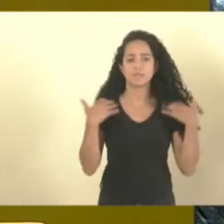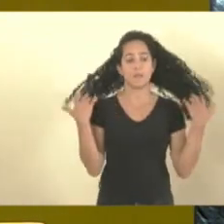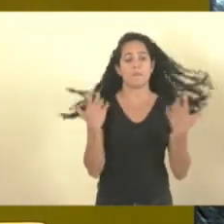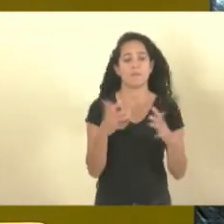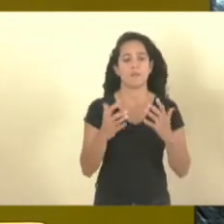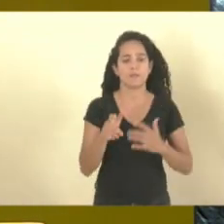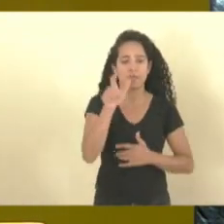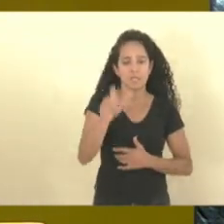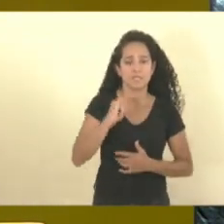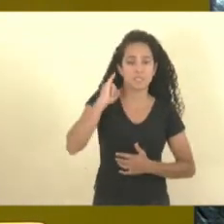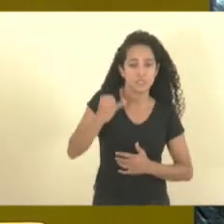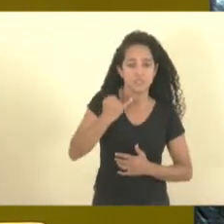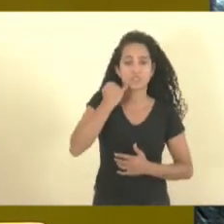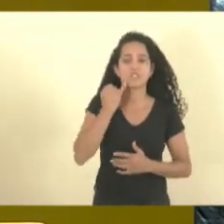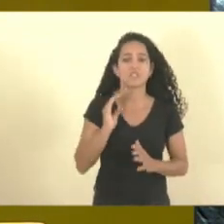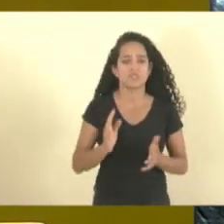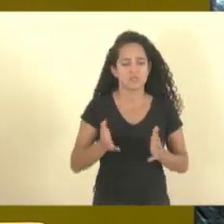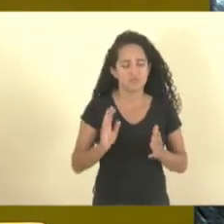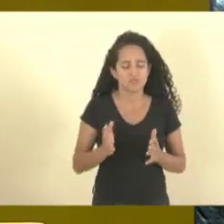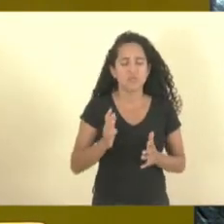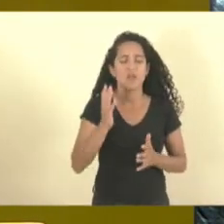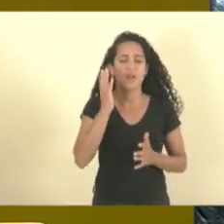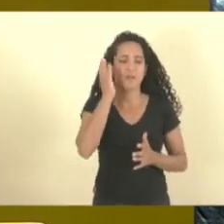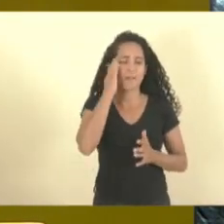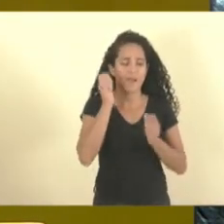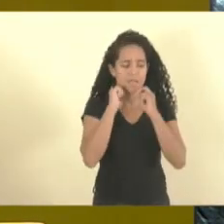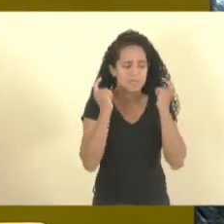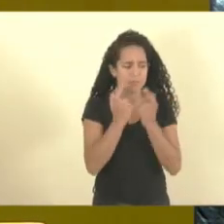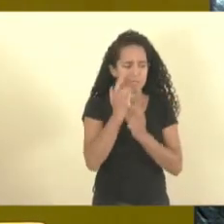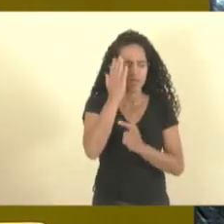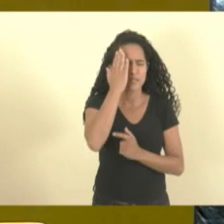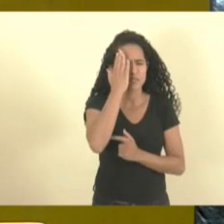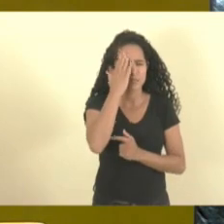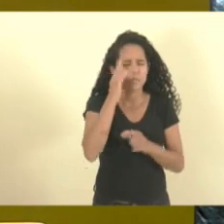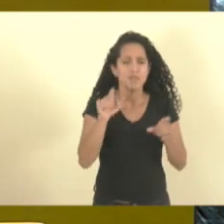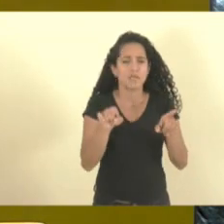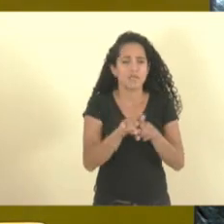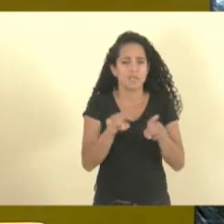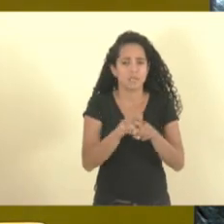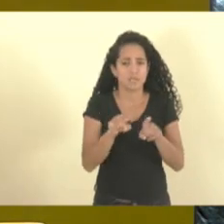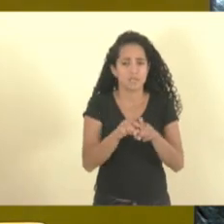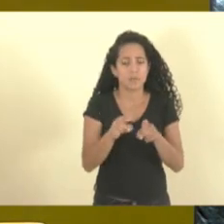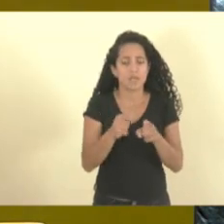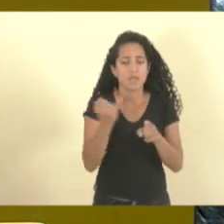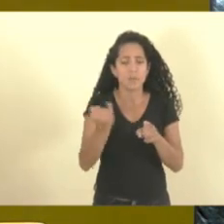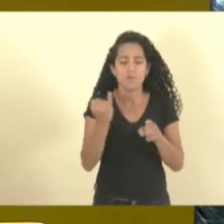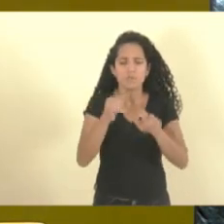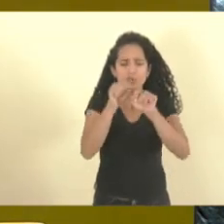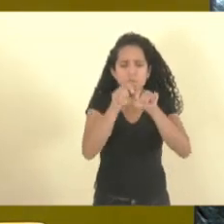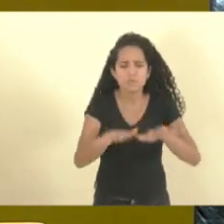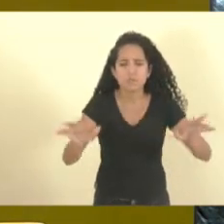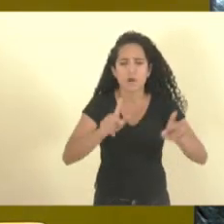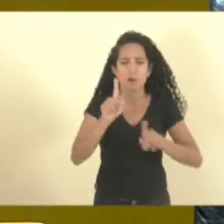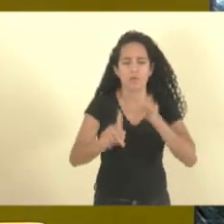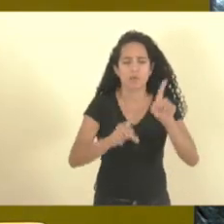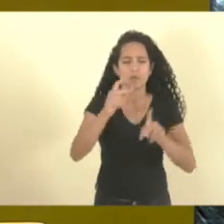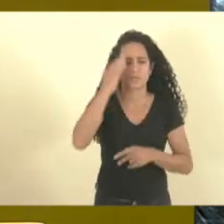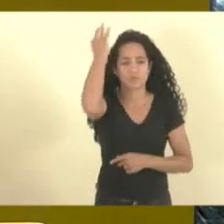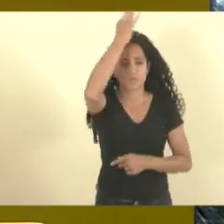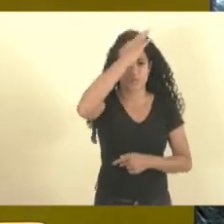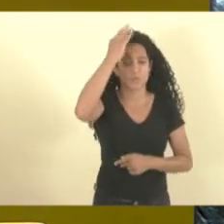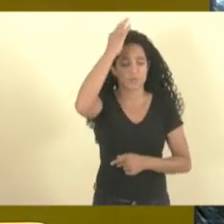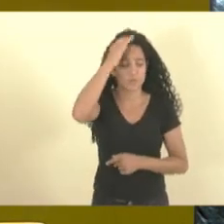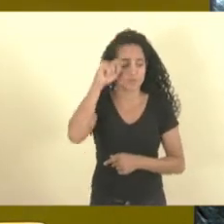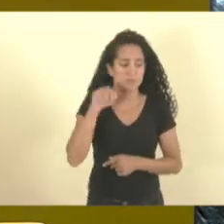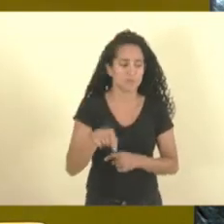por trazer esse tema para conhecimento da Assembleia e, consequentemente, vocalizando para toda a população capixaba, porque essa